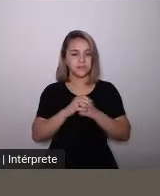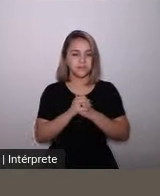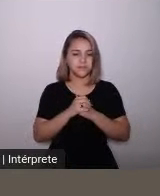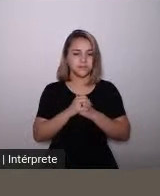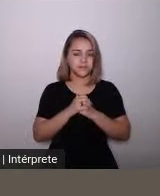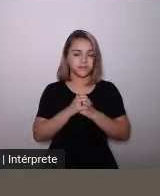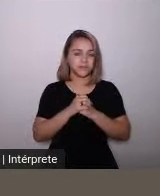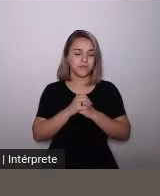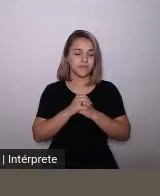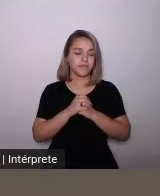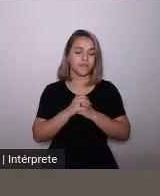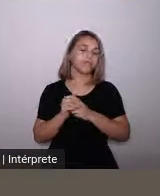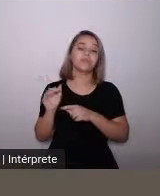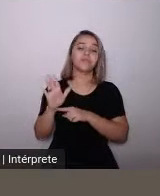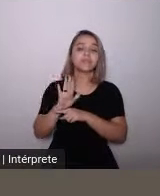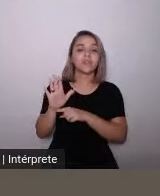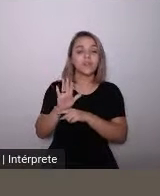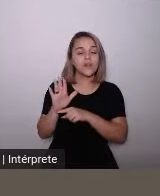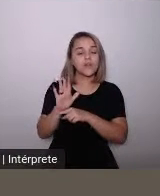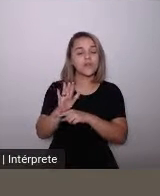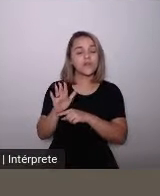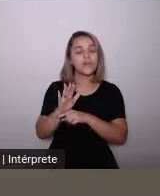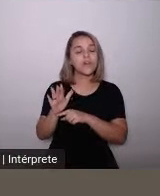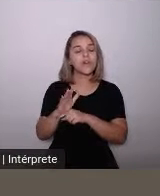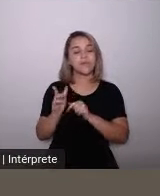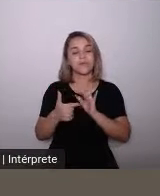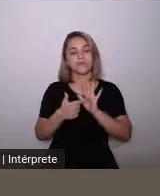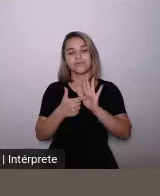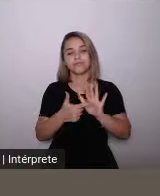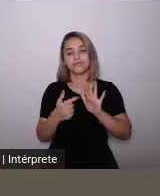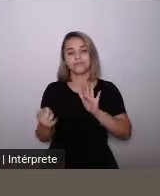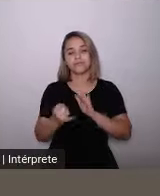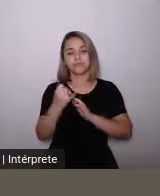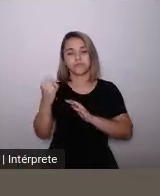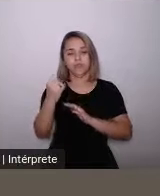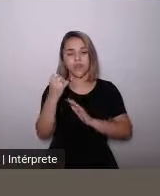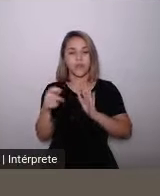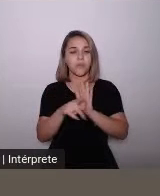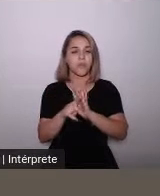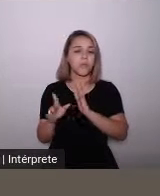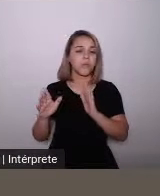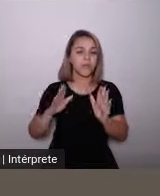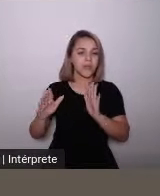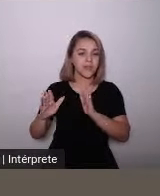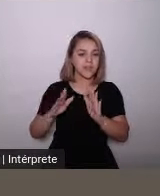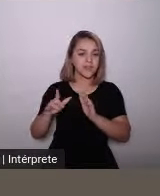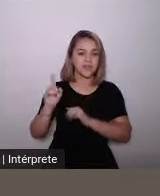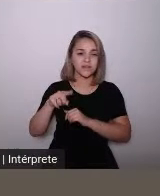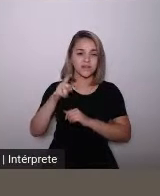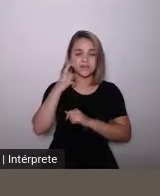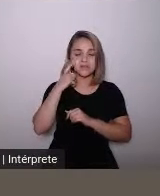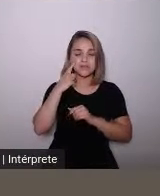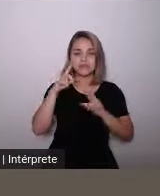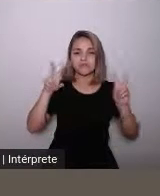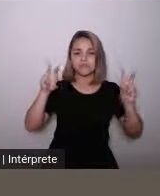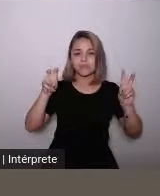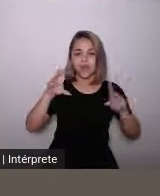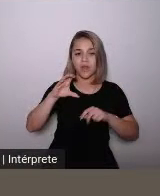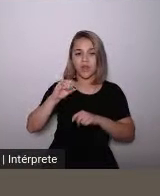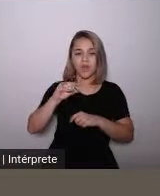É um filme que marcou a época nesse debate foi Gabinete do Dr. Caligari, produção